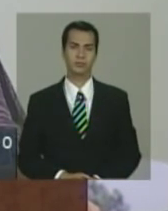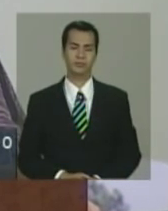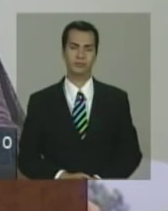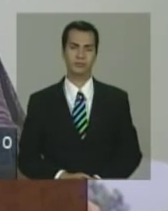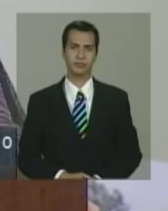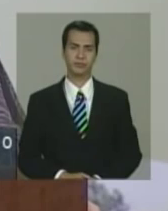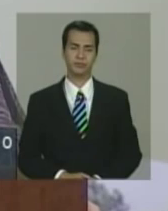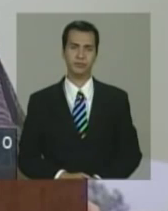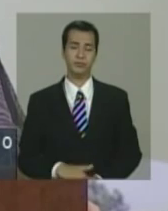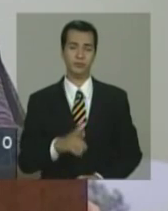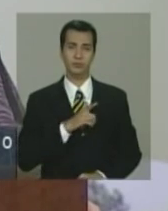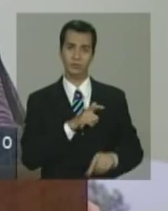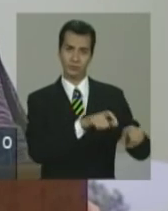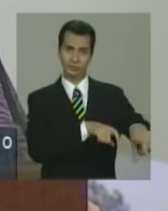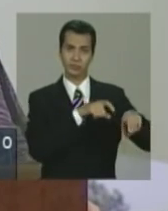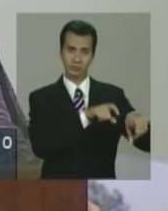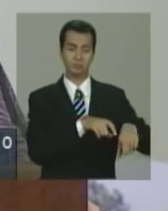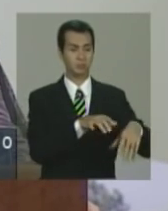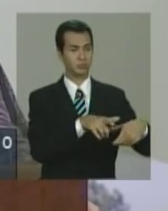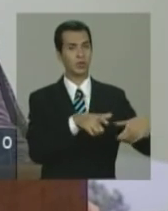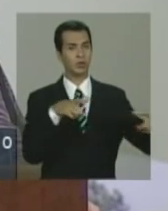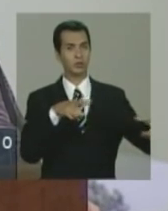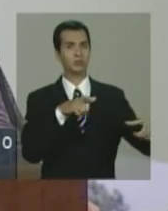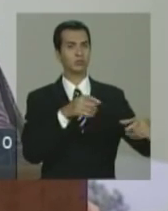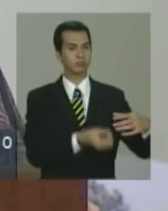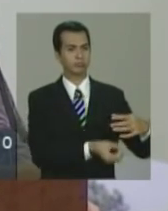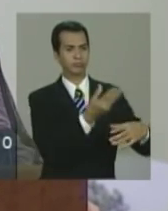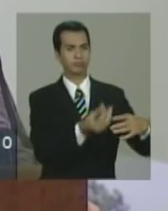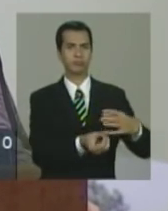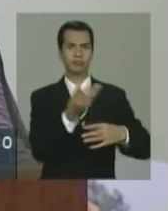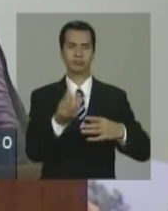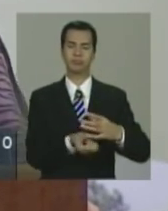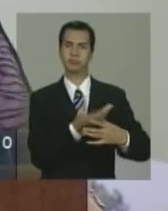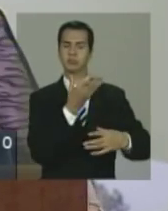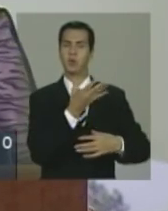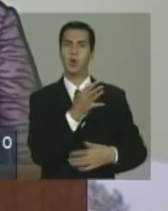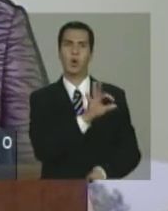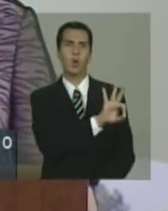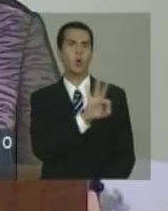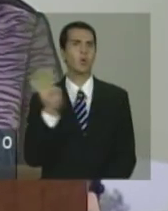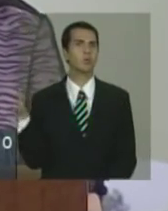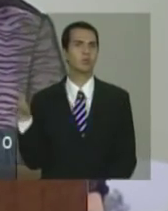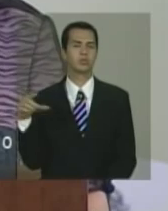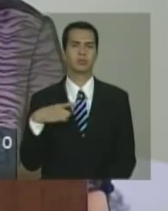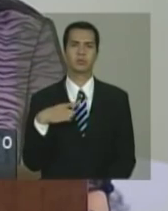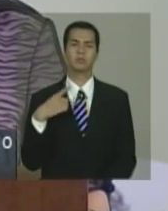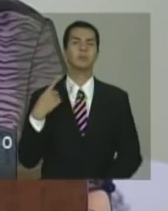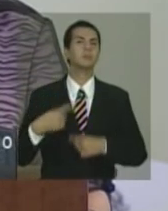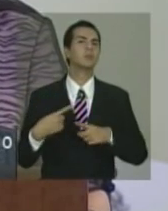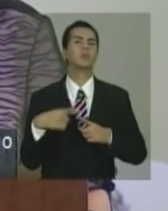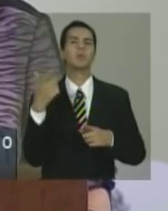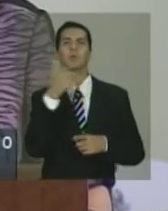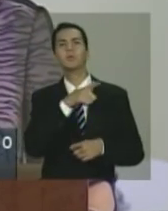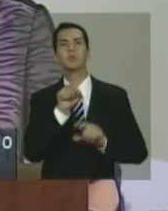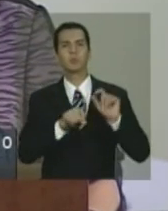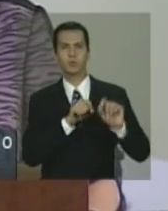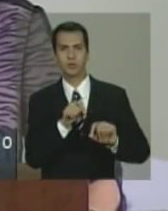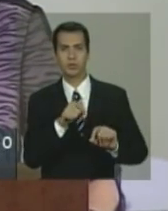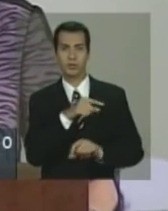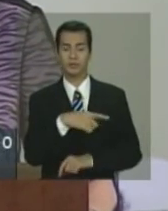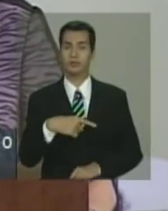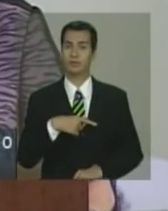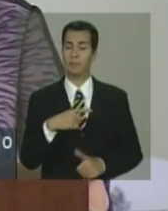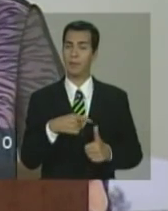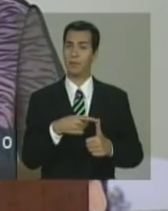uma produção agrícola de alta qualidade. E isso conseguiram, primeiro, porque tiveram acesso à